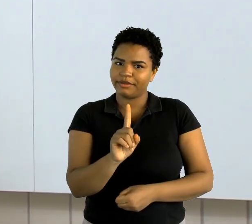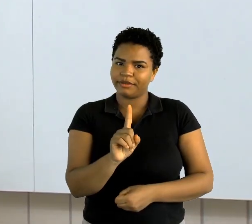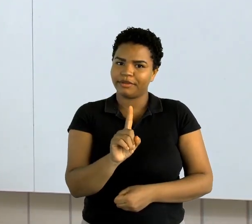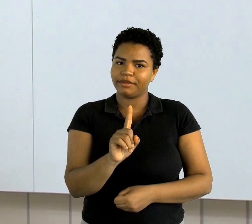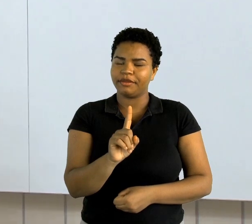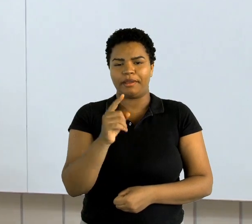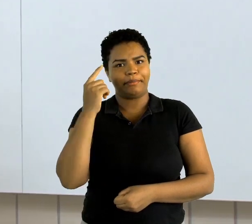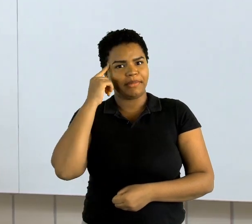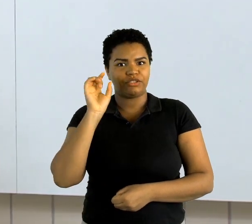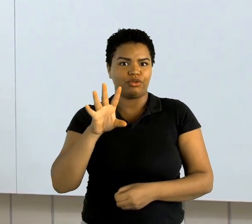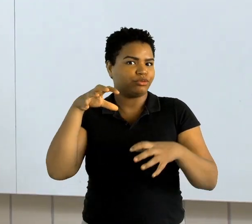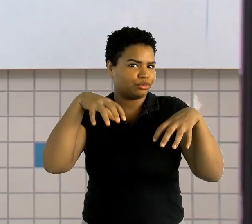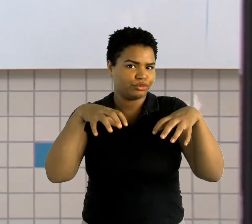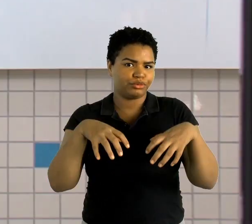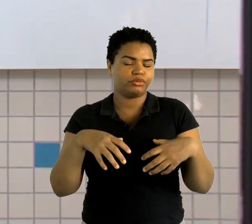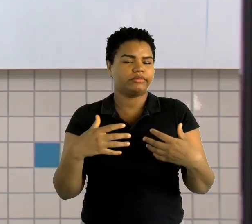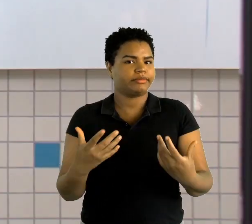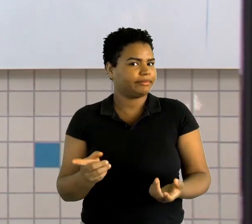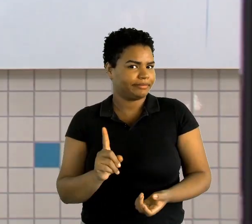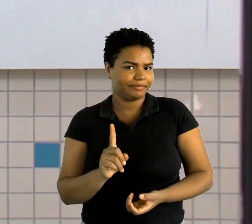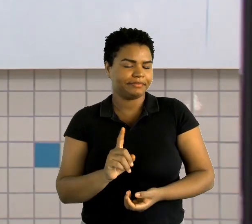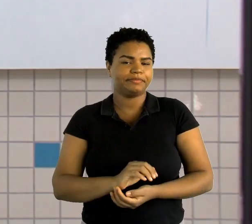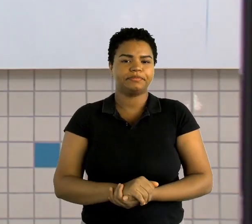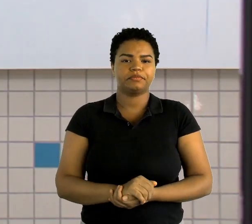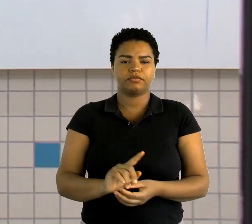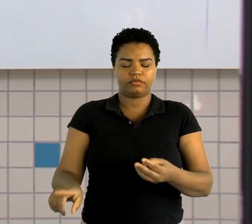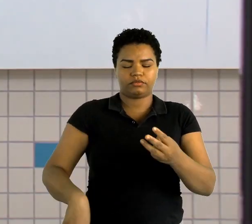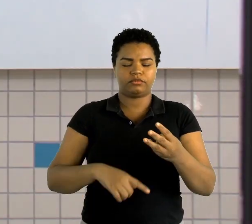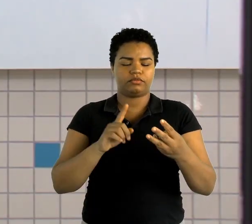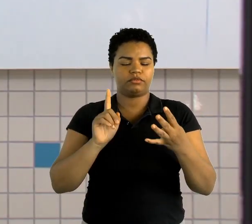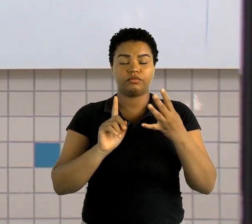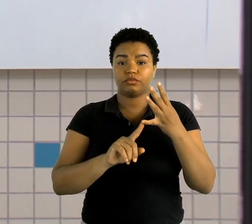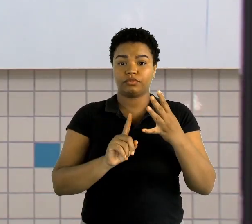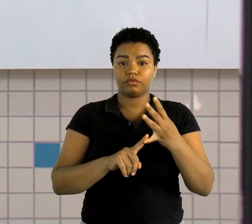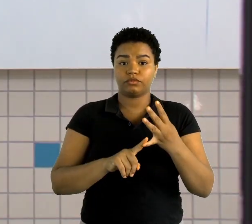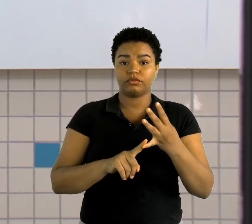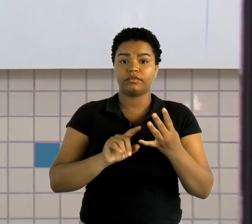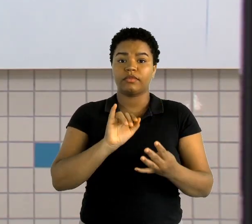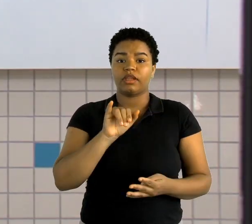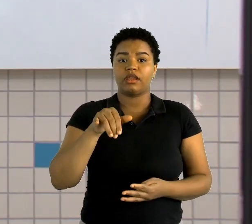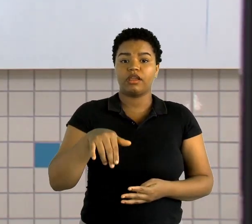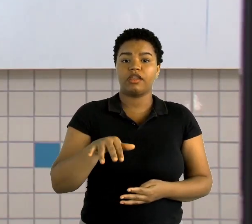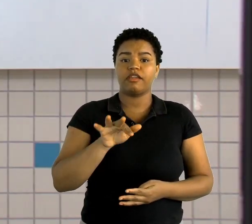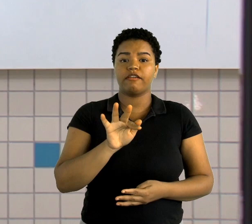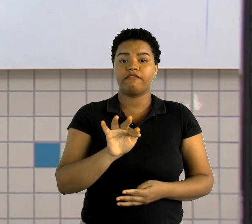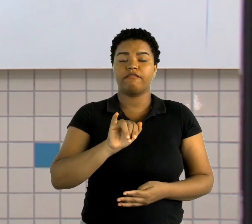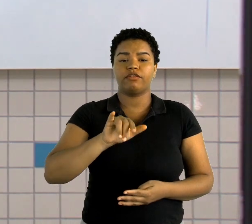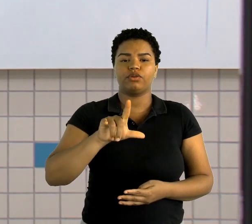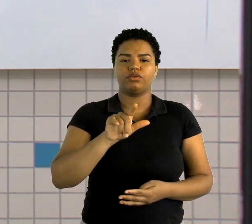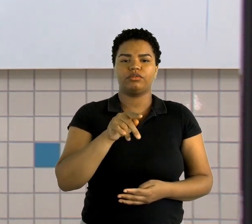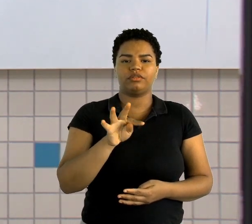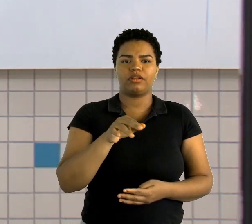precipitação chuva, tá? Quarto fator, infiltração. Então vamos repetir de novo.